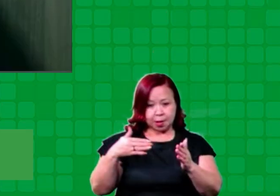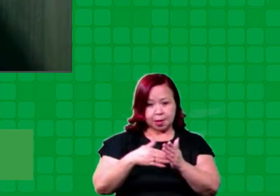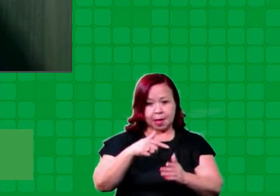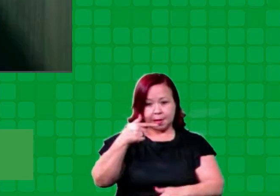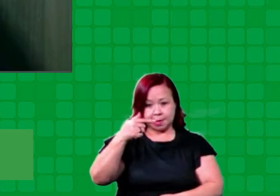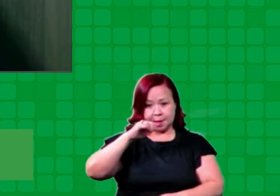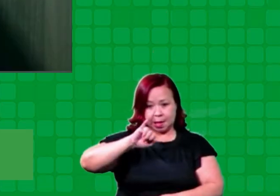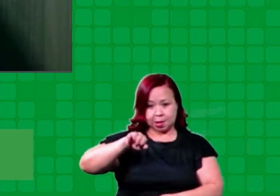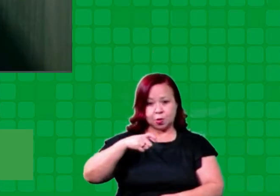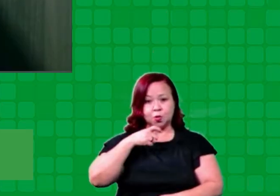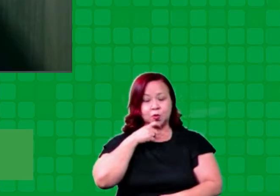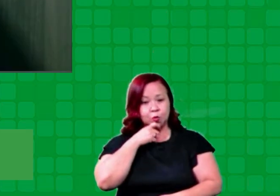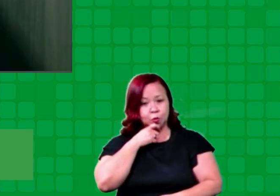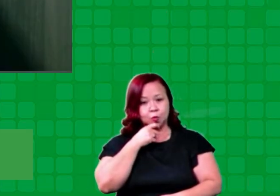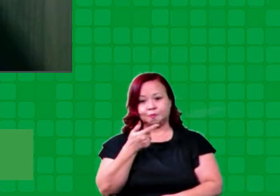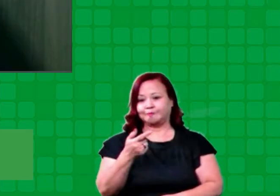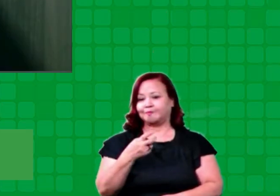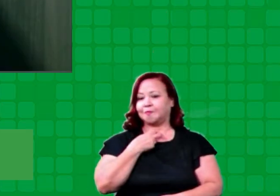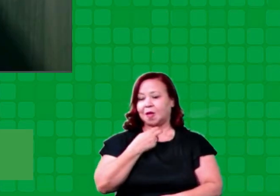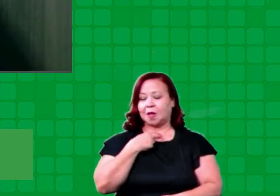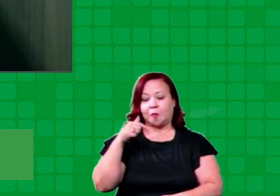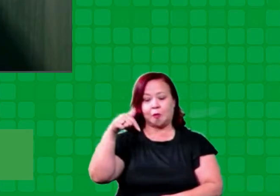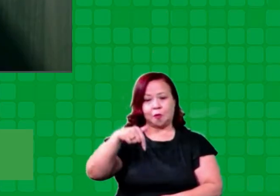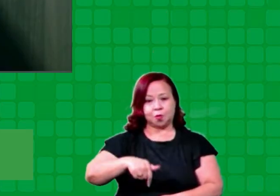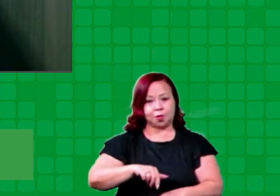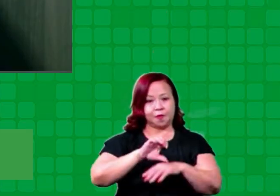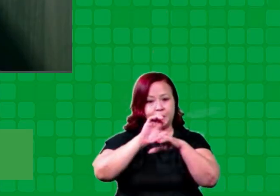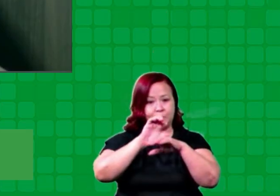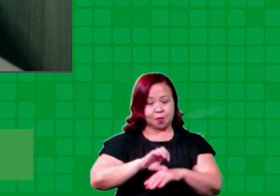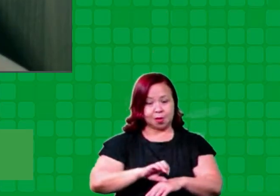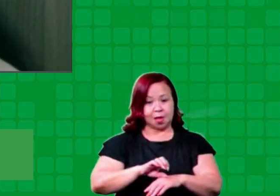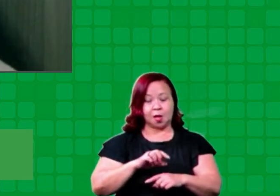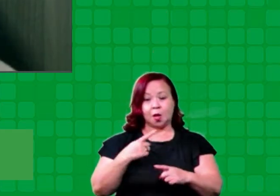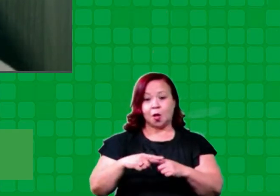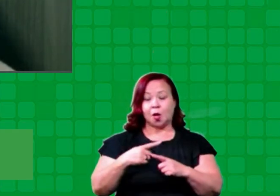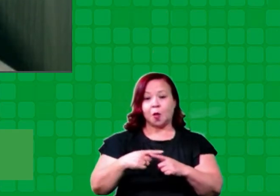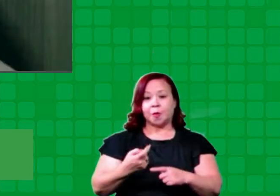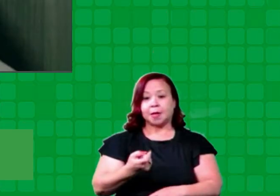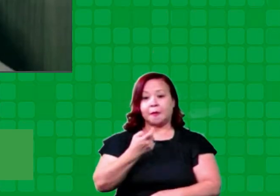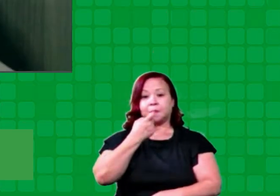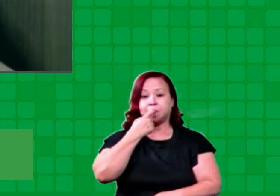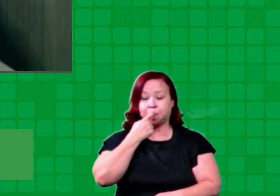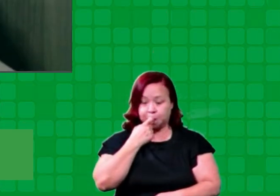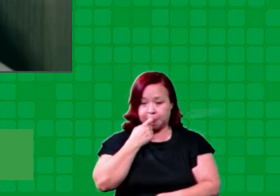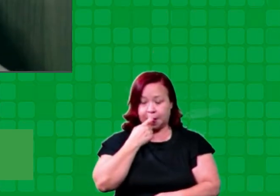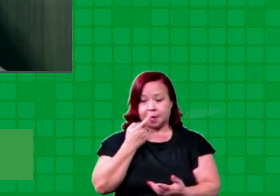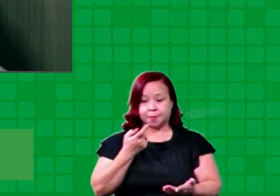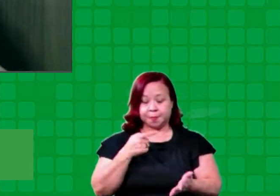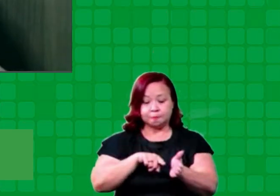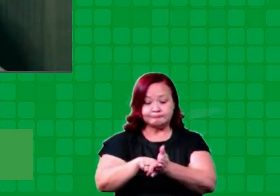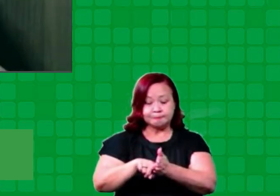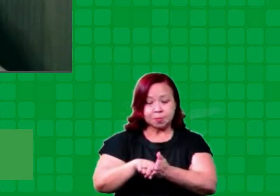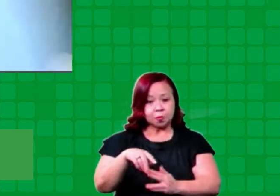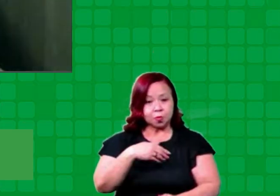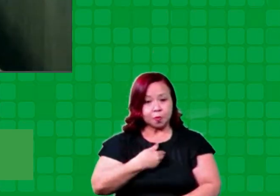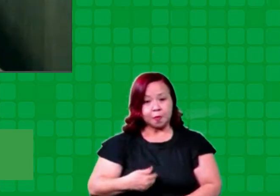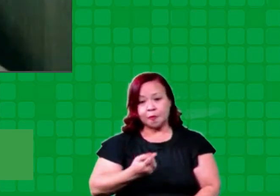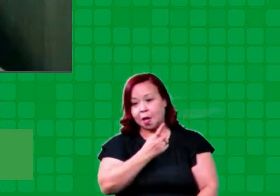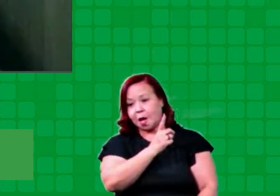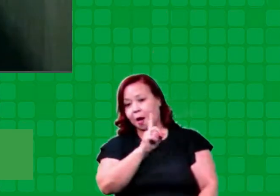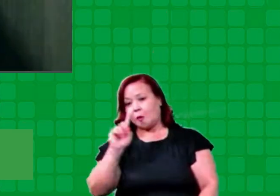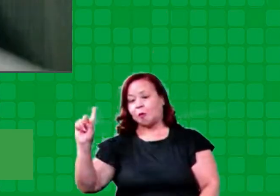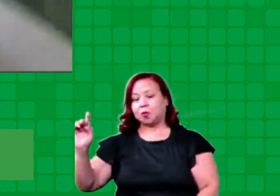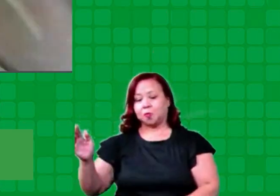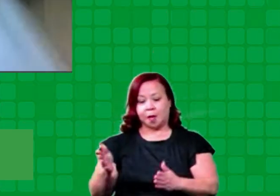veio para a reunião de agosto do Conselho, porque já estava muito em cima. E aí, essa consulta pública foi a última etapa que teve